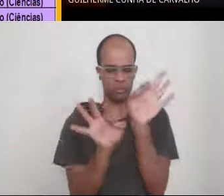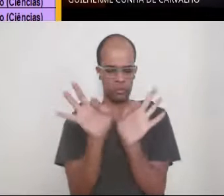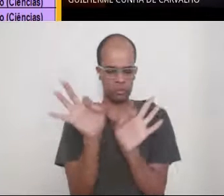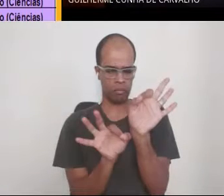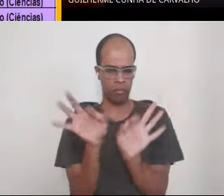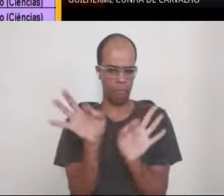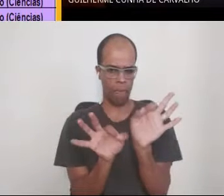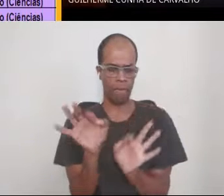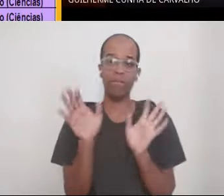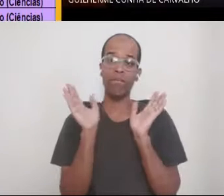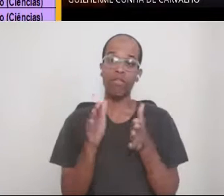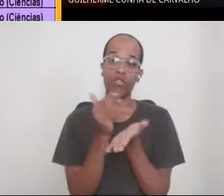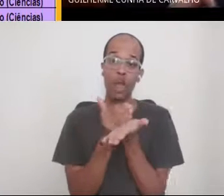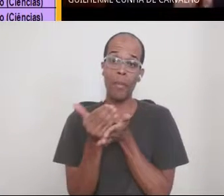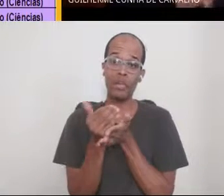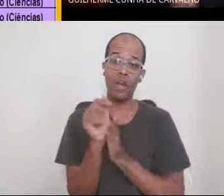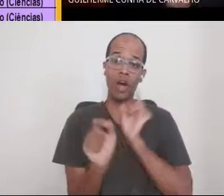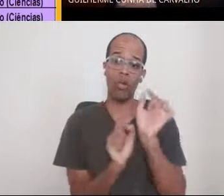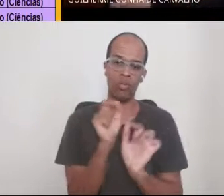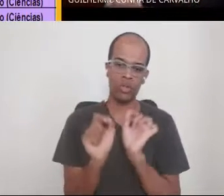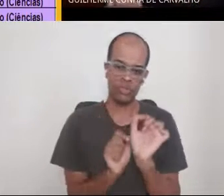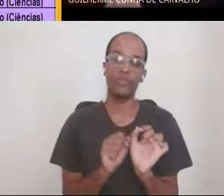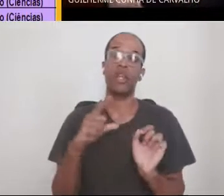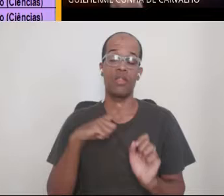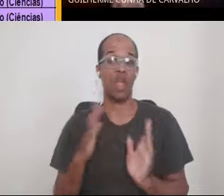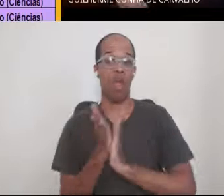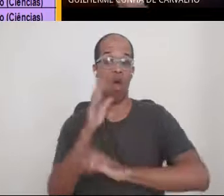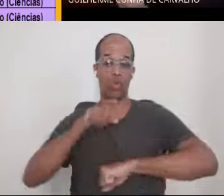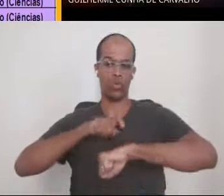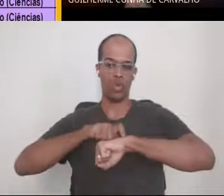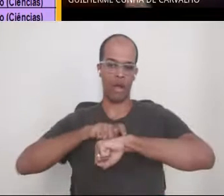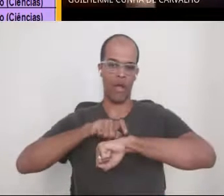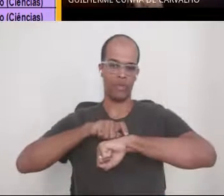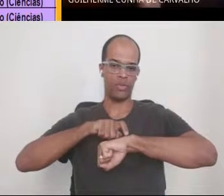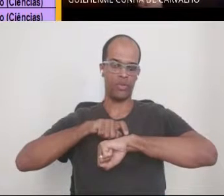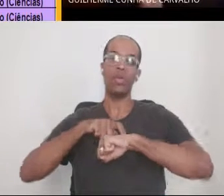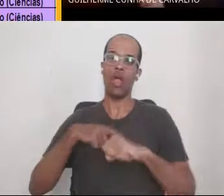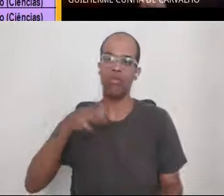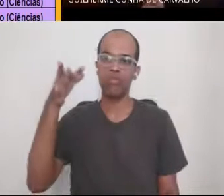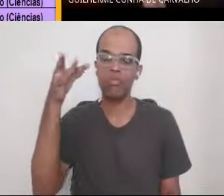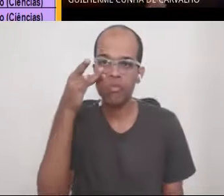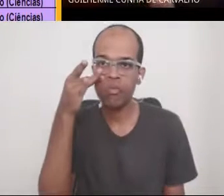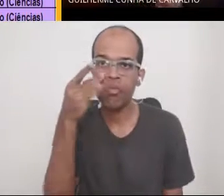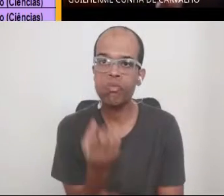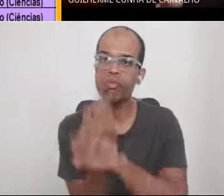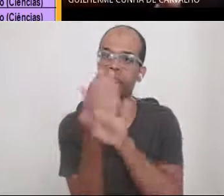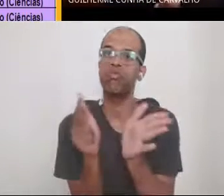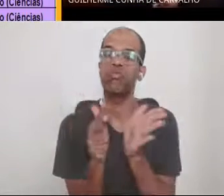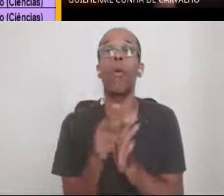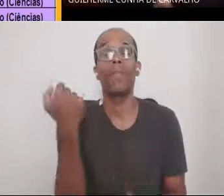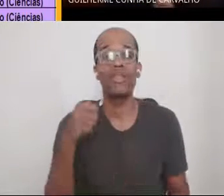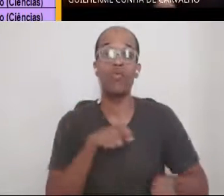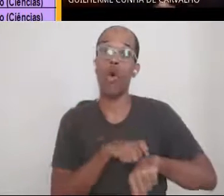semana, eu já vou levar em consideração que alguns horários eu vou ter que estar na aula do Meet,